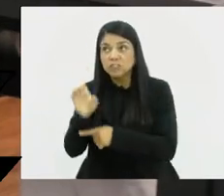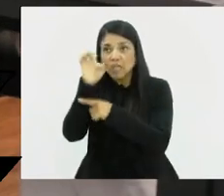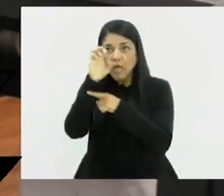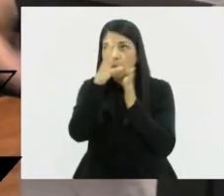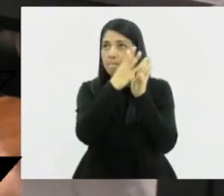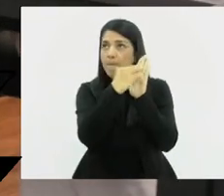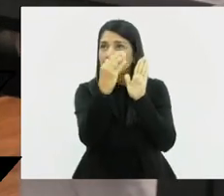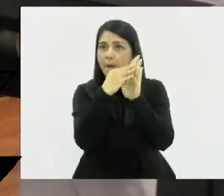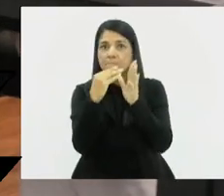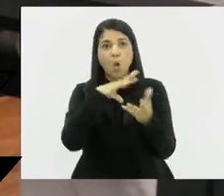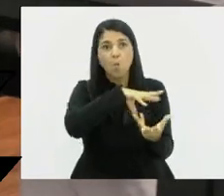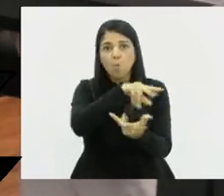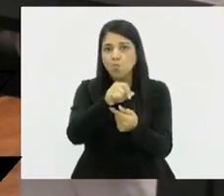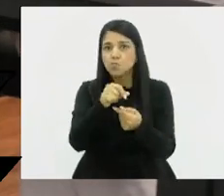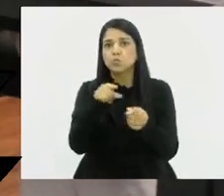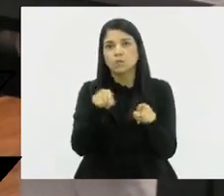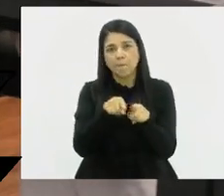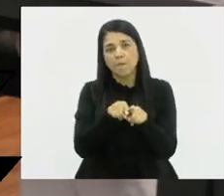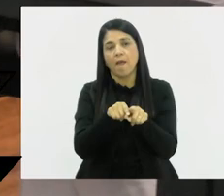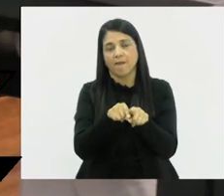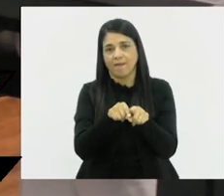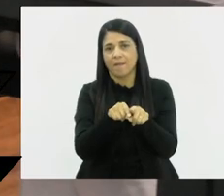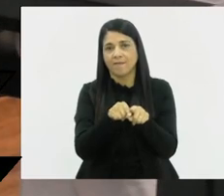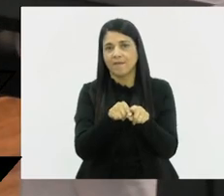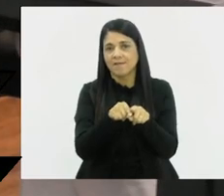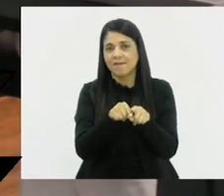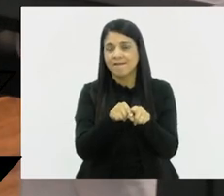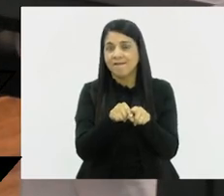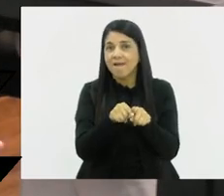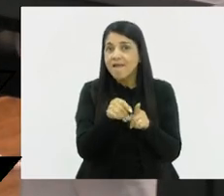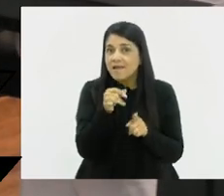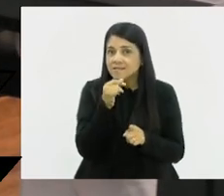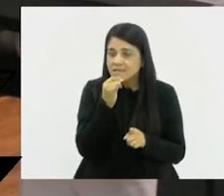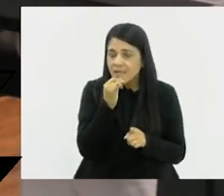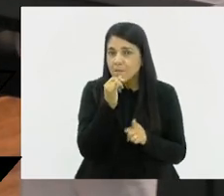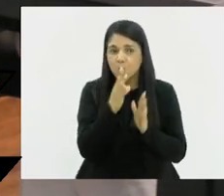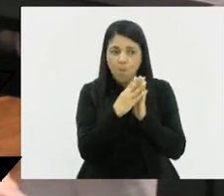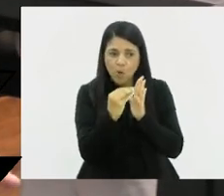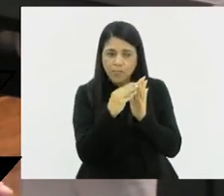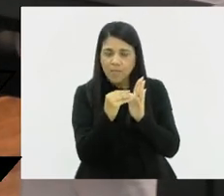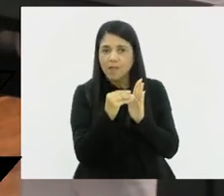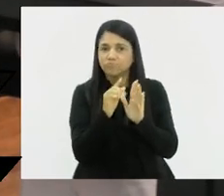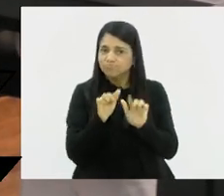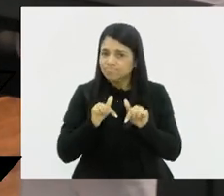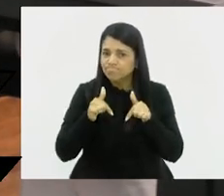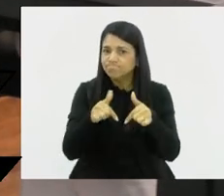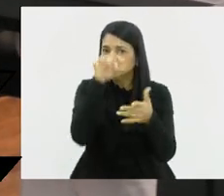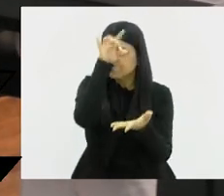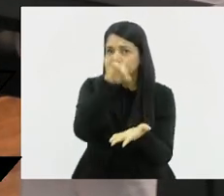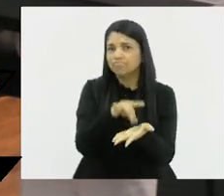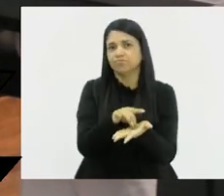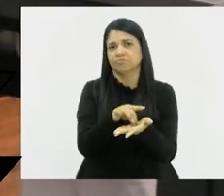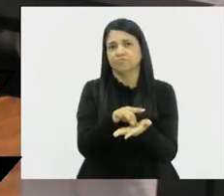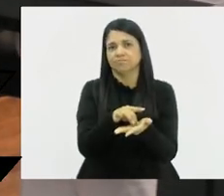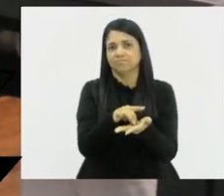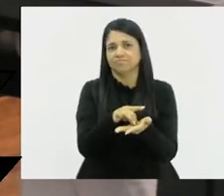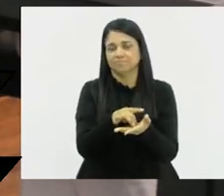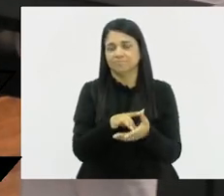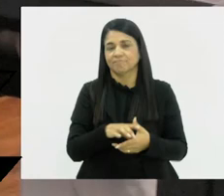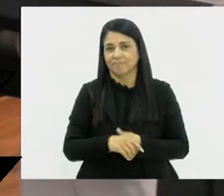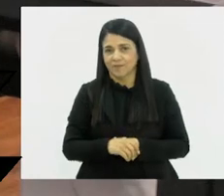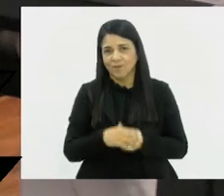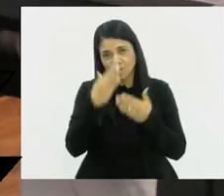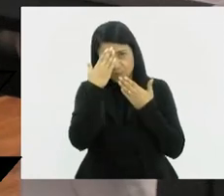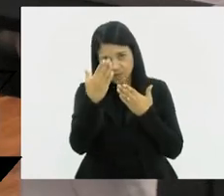vendo e o mundo está vendo. Então, vamos ser exemplo para algo que realmente funcione em cima da nossa realidade.